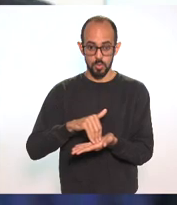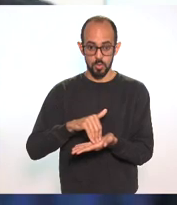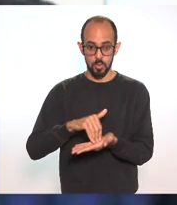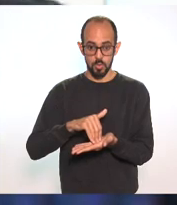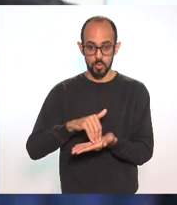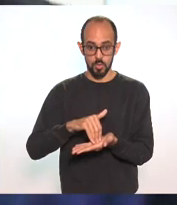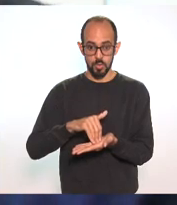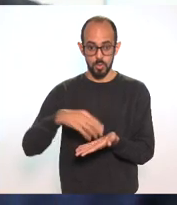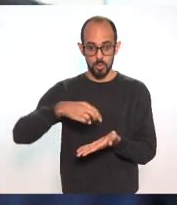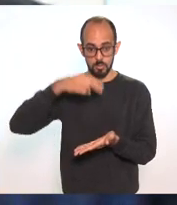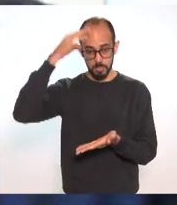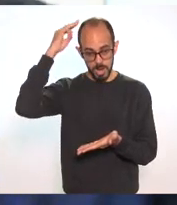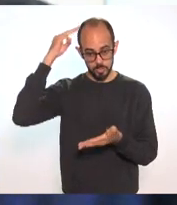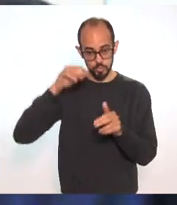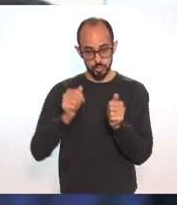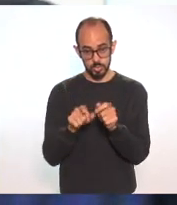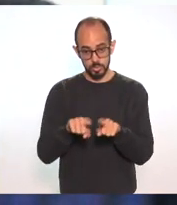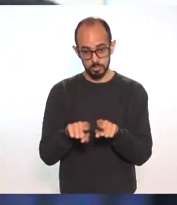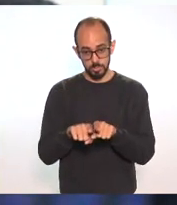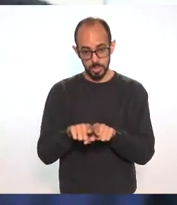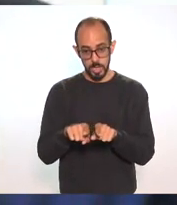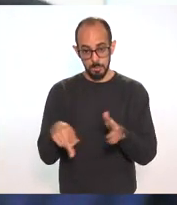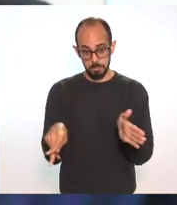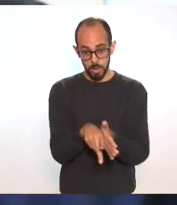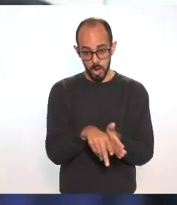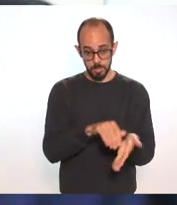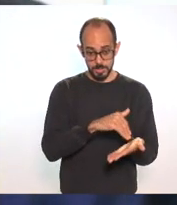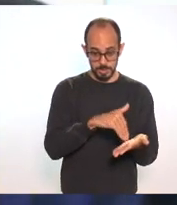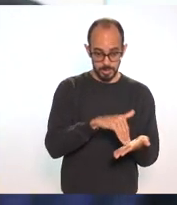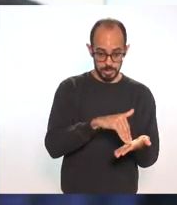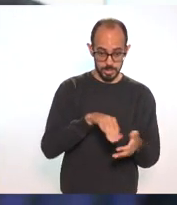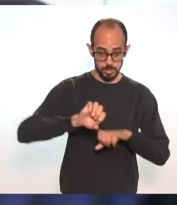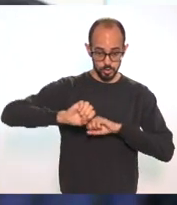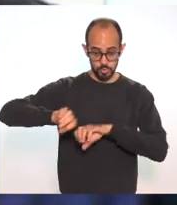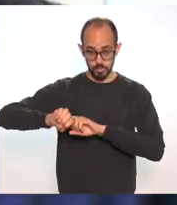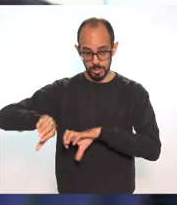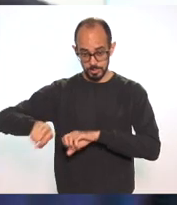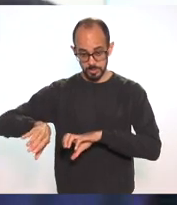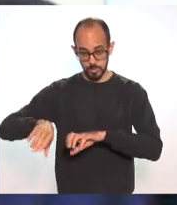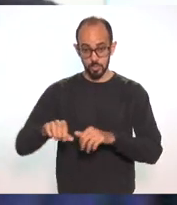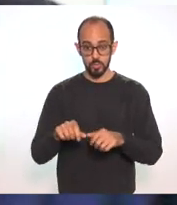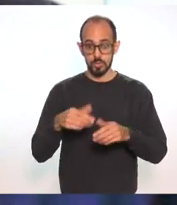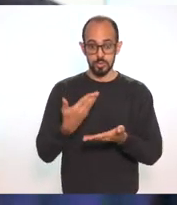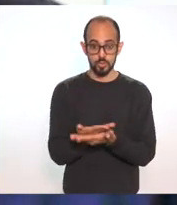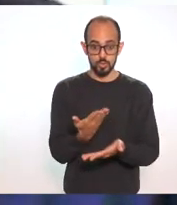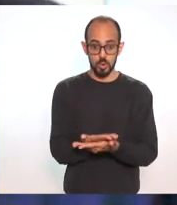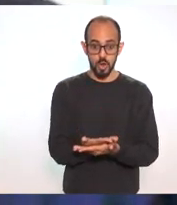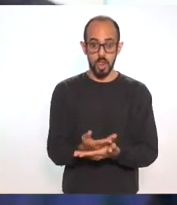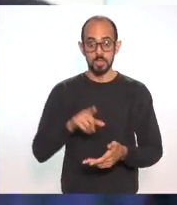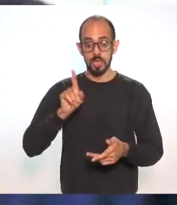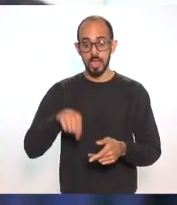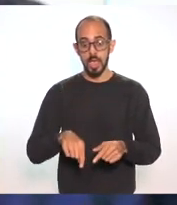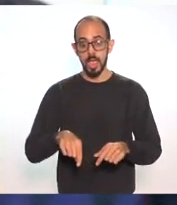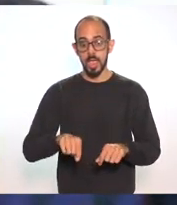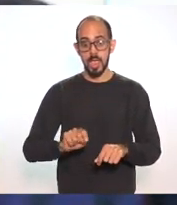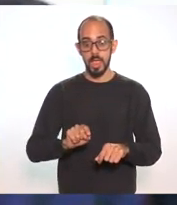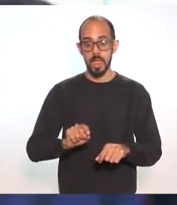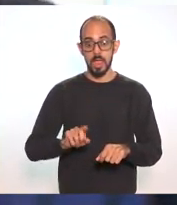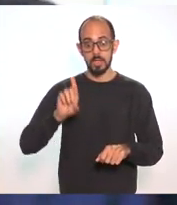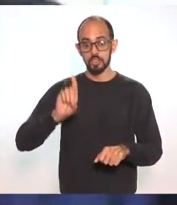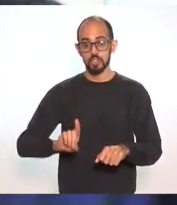de Educação e da própria Secretaria de Educação para fazer esse trabalho de fiscalização nas escolas, seria a inspetoria